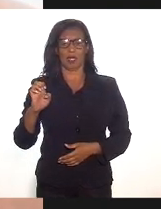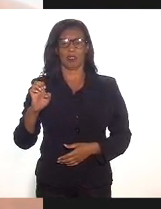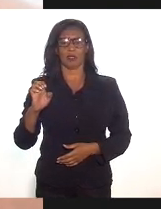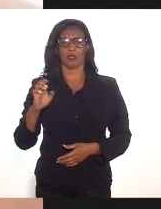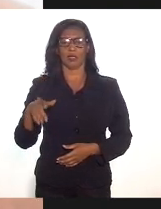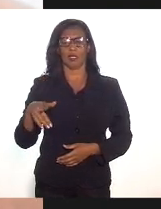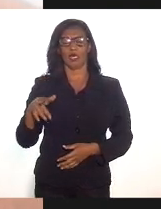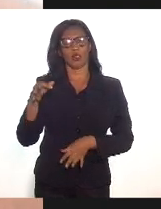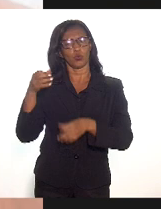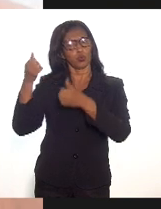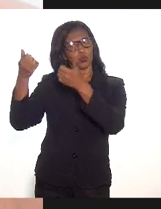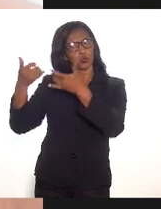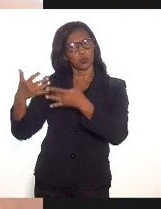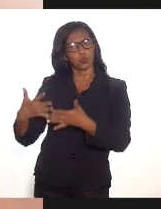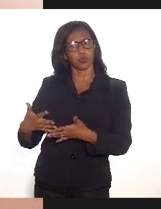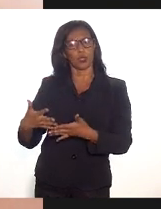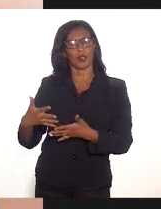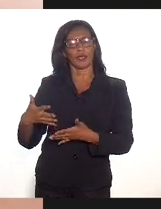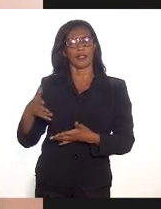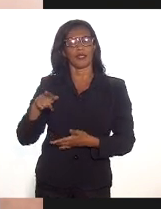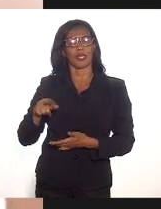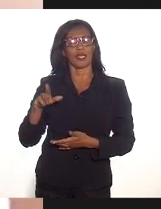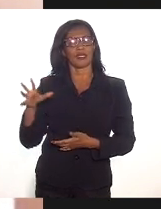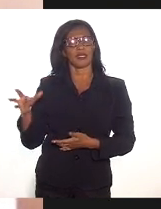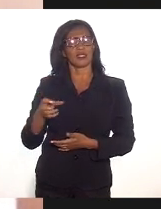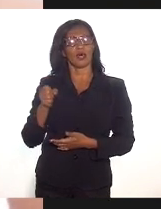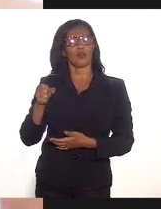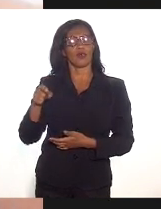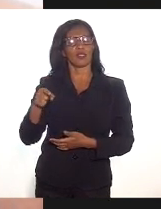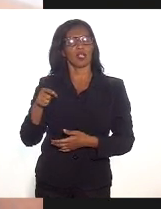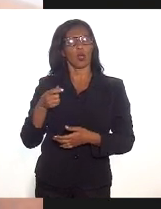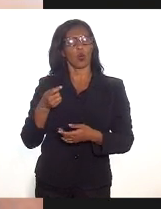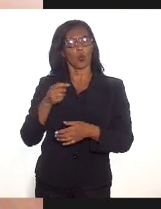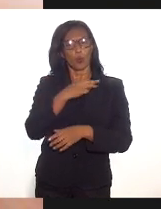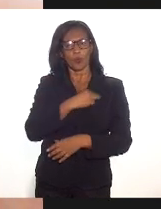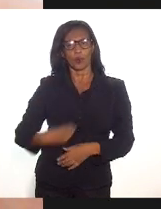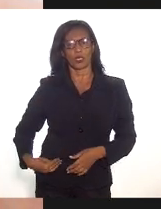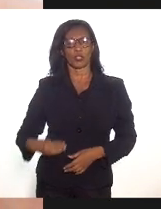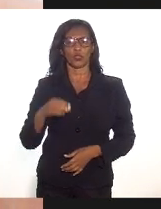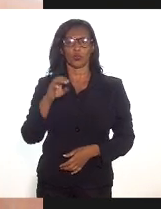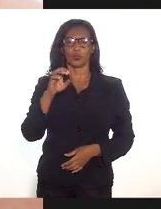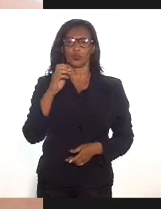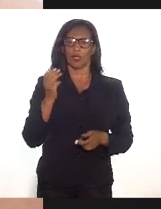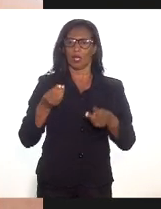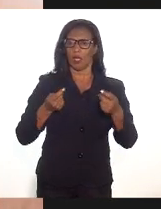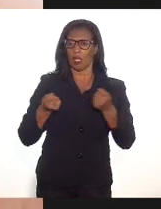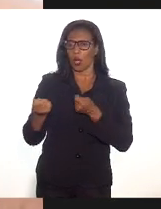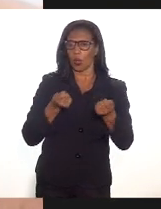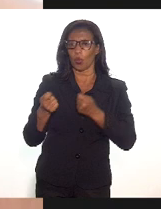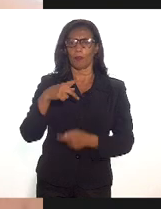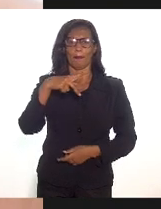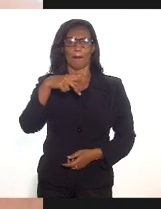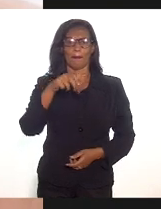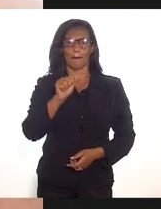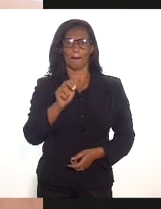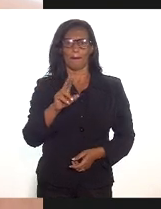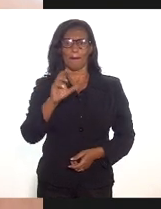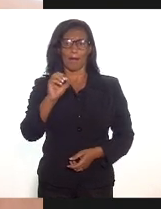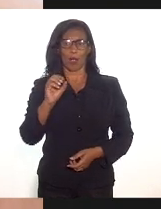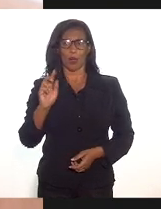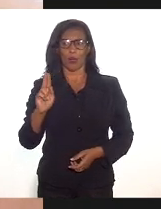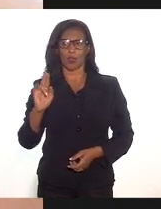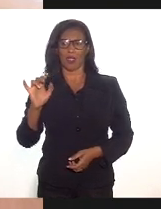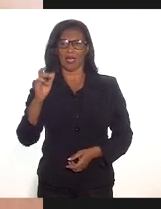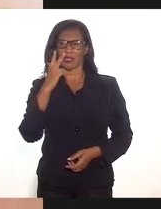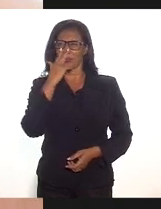de justificativa de salvação para o ministro da Economia, o ministro Paulo Guedes, que até agora somente gerou milhões de desempregados